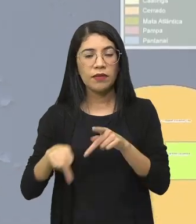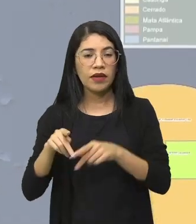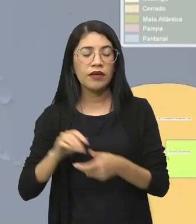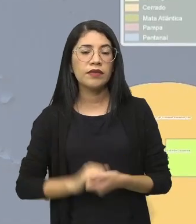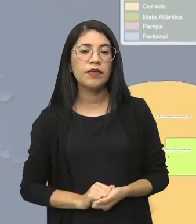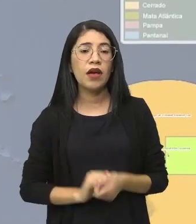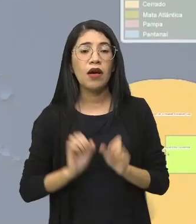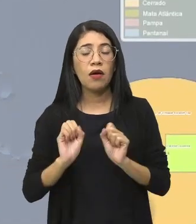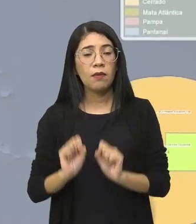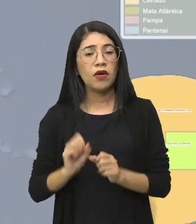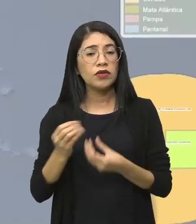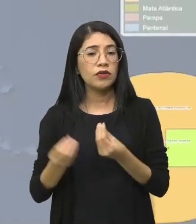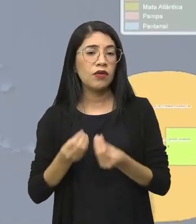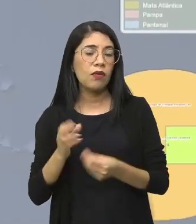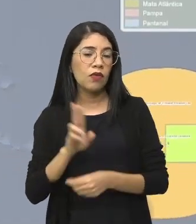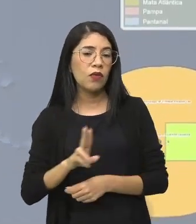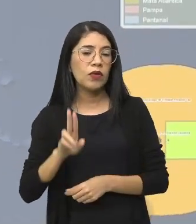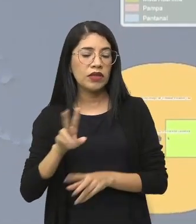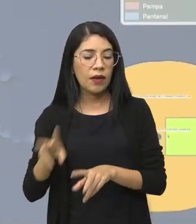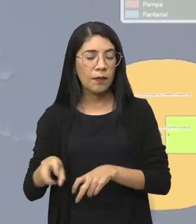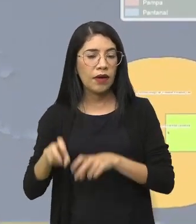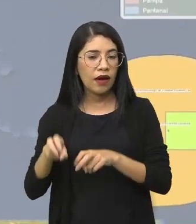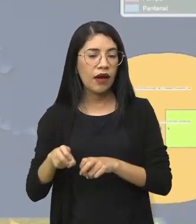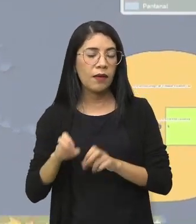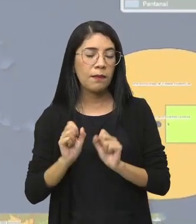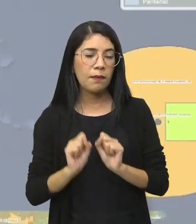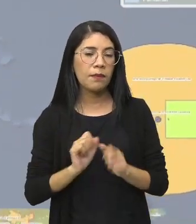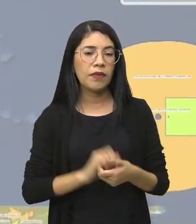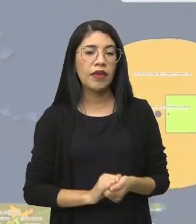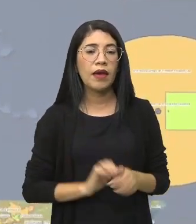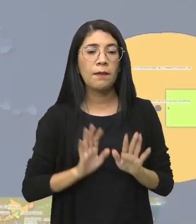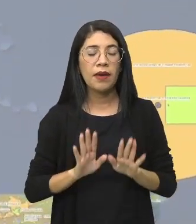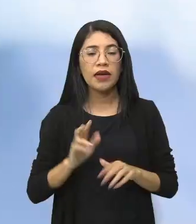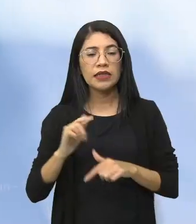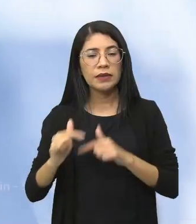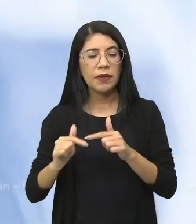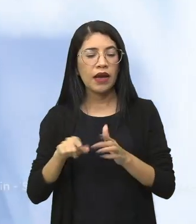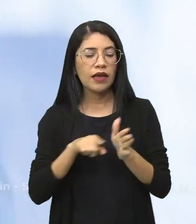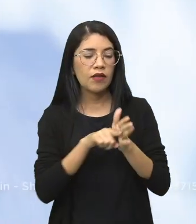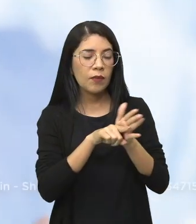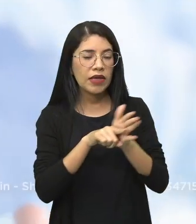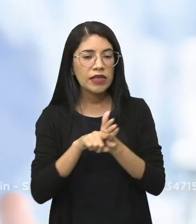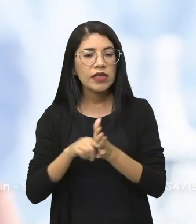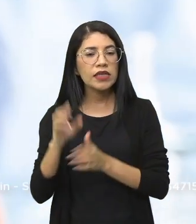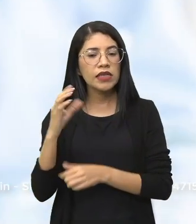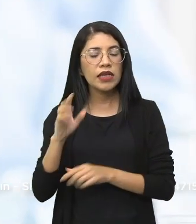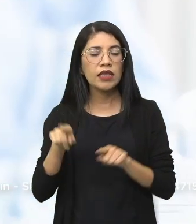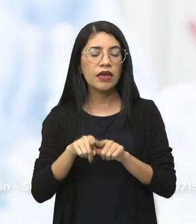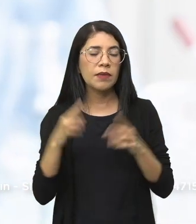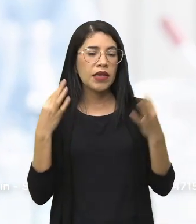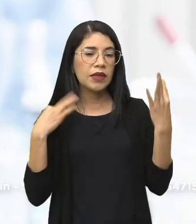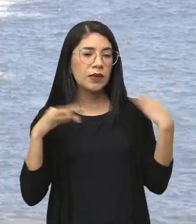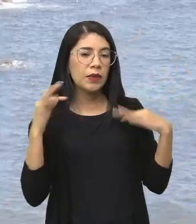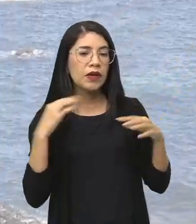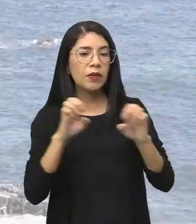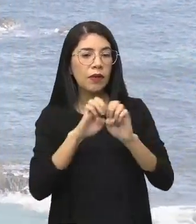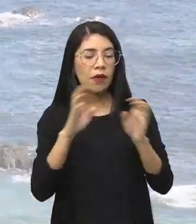admitido apenas o uso indireto de seus recursos naturais, em atividades como pesquisa científica e turismo ecológico, por